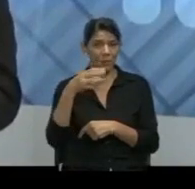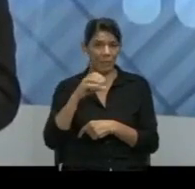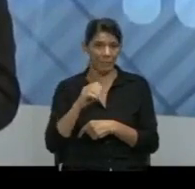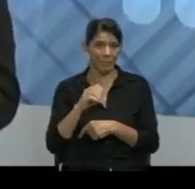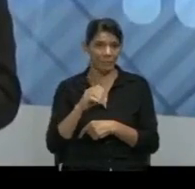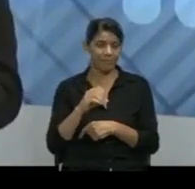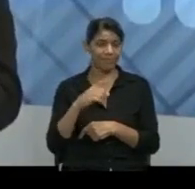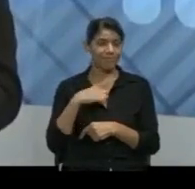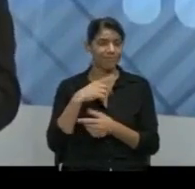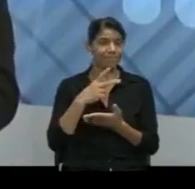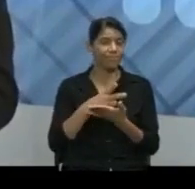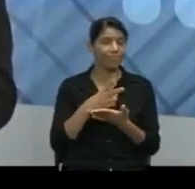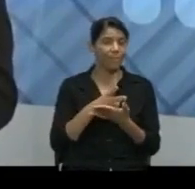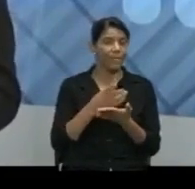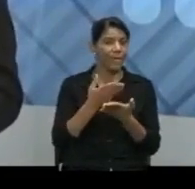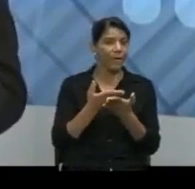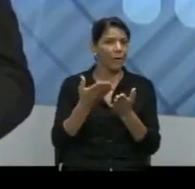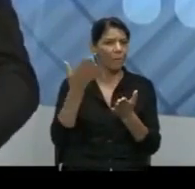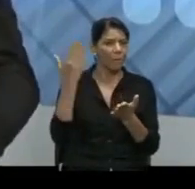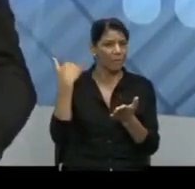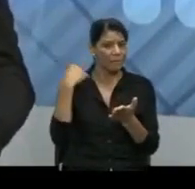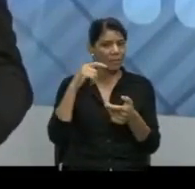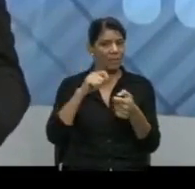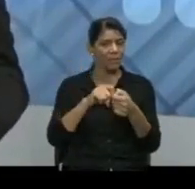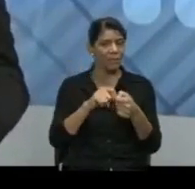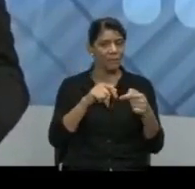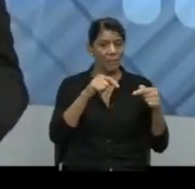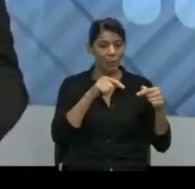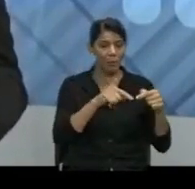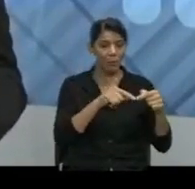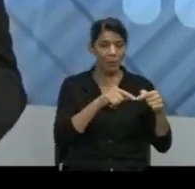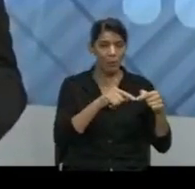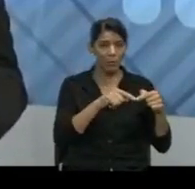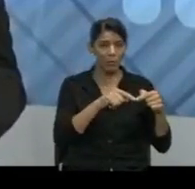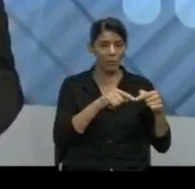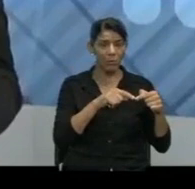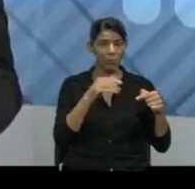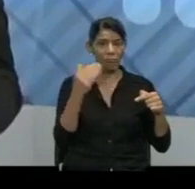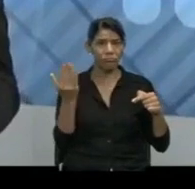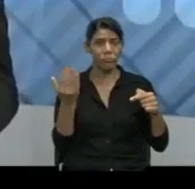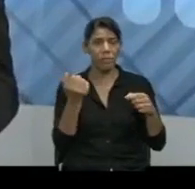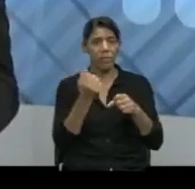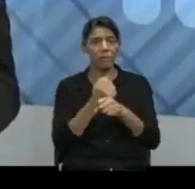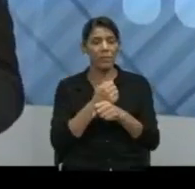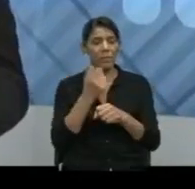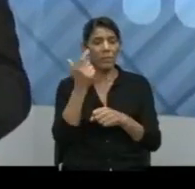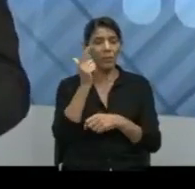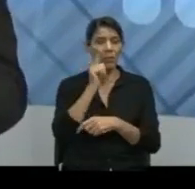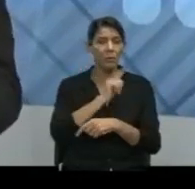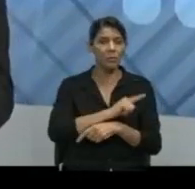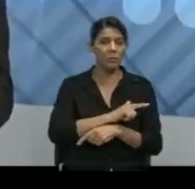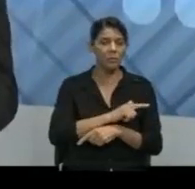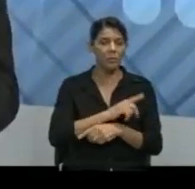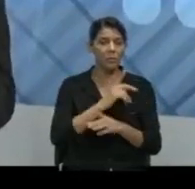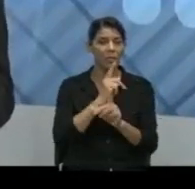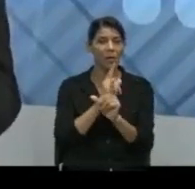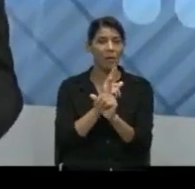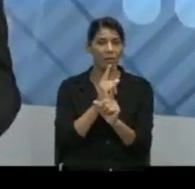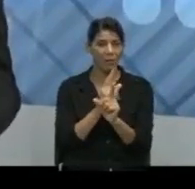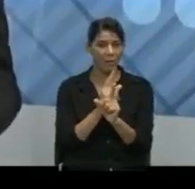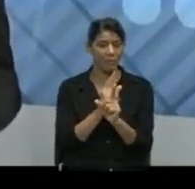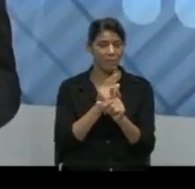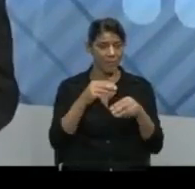eixo, tá? Na aula passada, a gente fez pelos pontos externos da nossa obra para a gente poder localizar ela